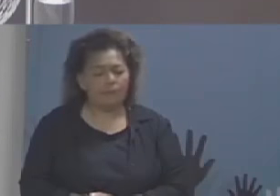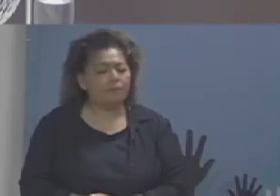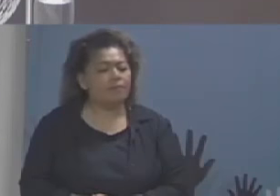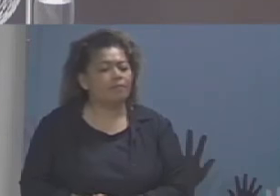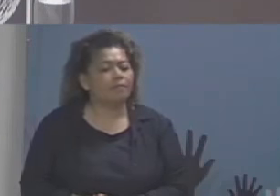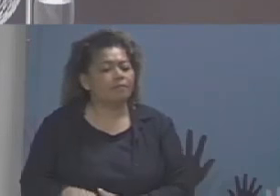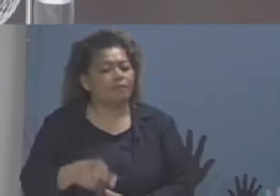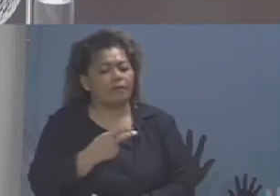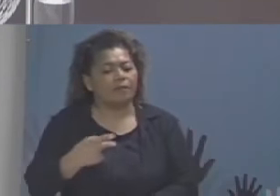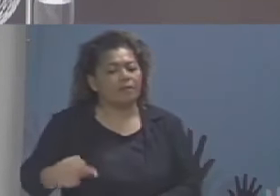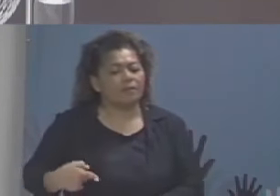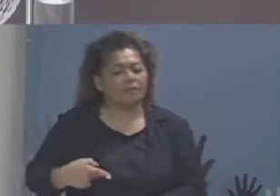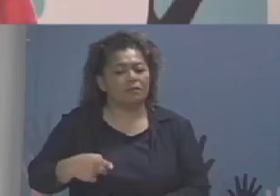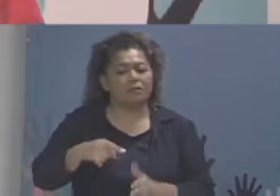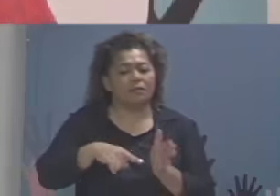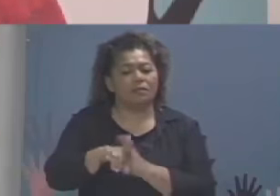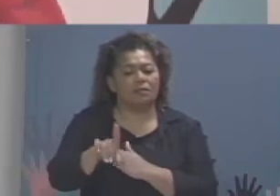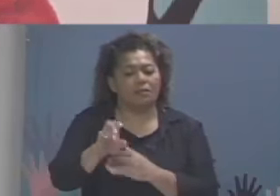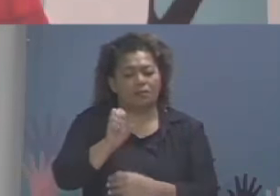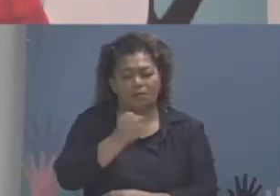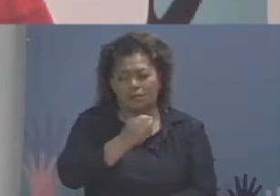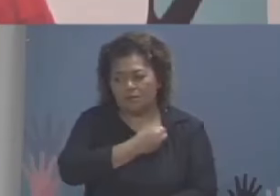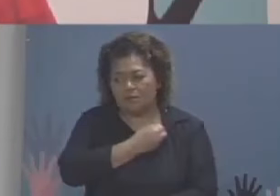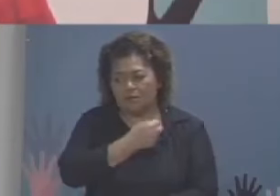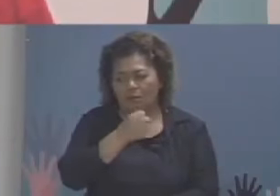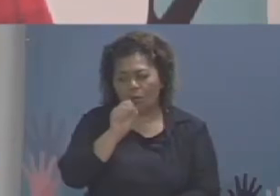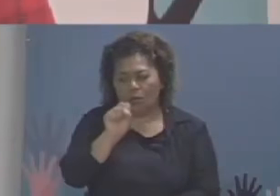Presidente, a pergunta número 8.